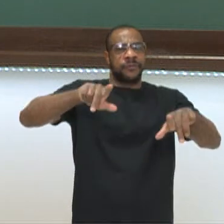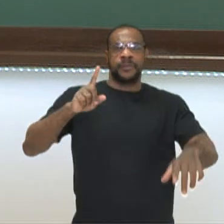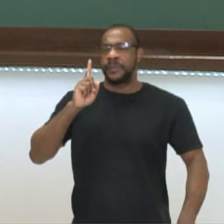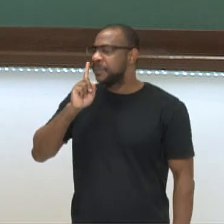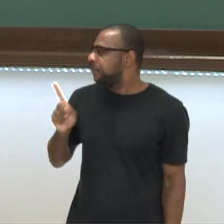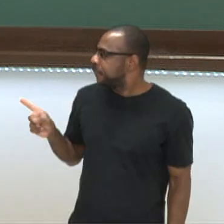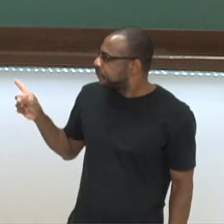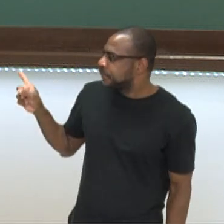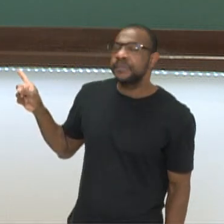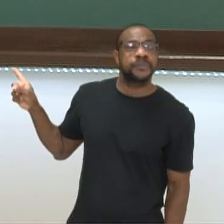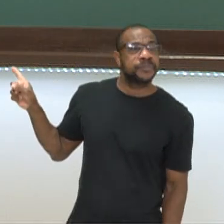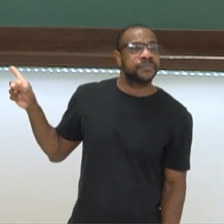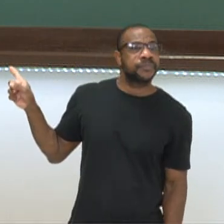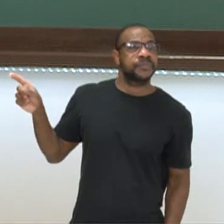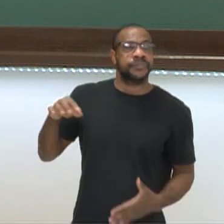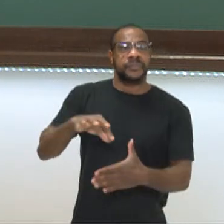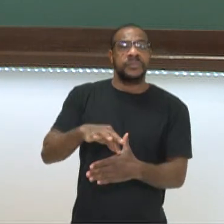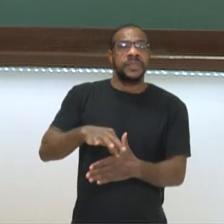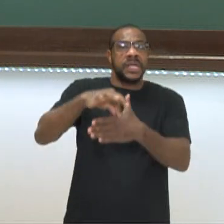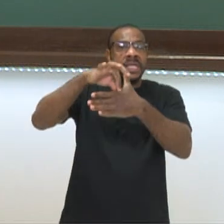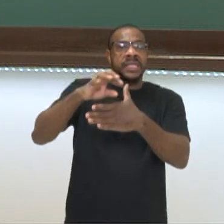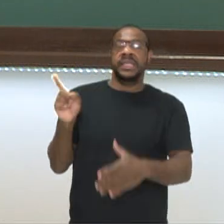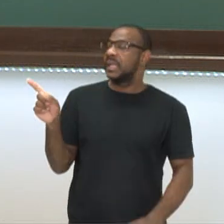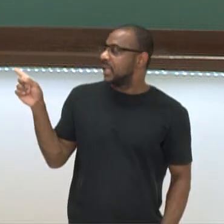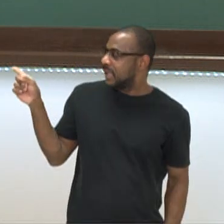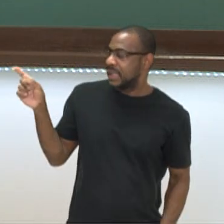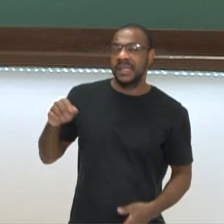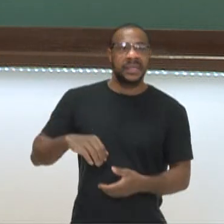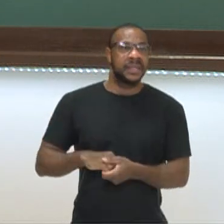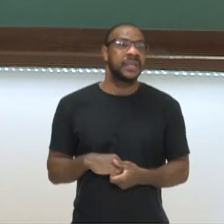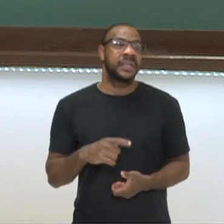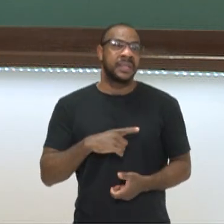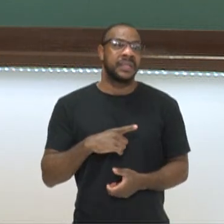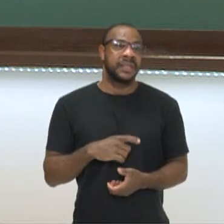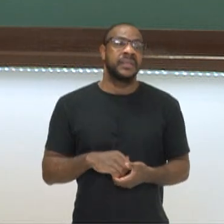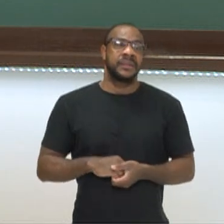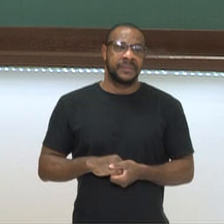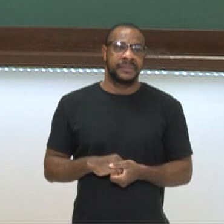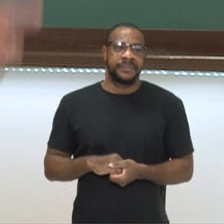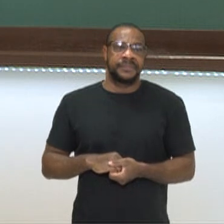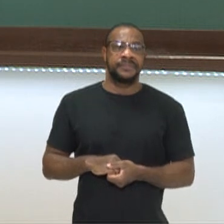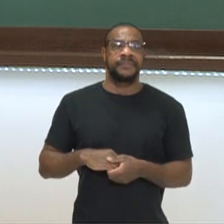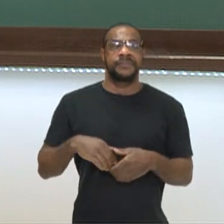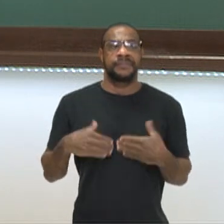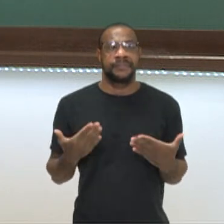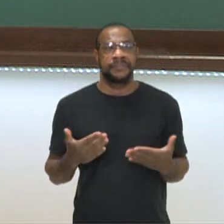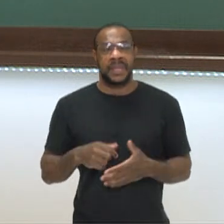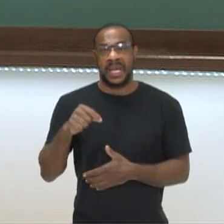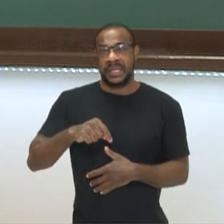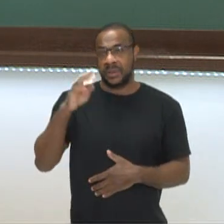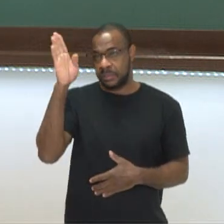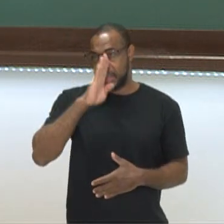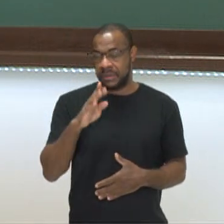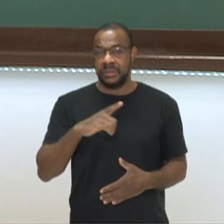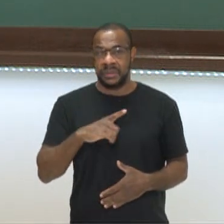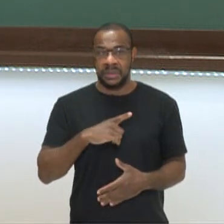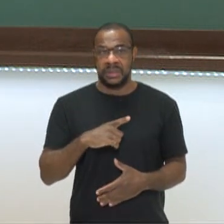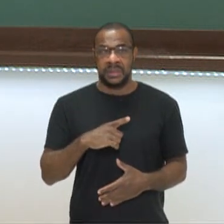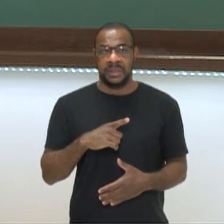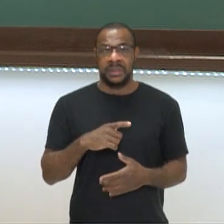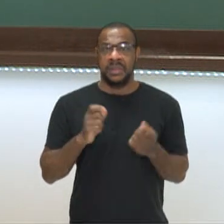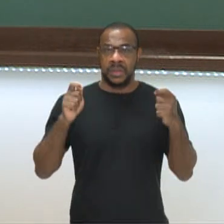japonês. Mas o budismo do Tibete tem como líder a sua santidade, o Dalai Lama. Aqui no Brasil, nós temos o